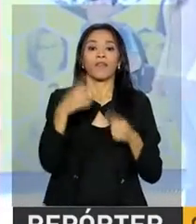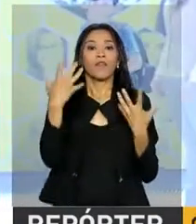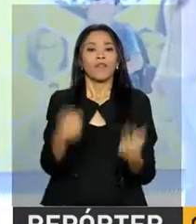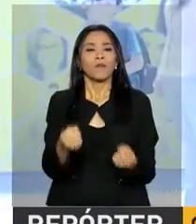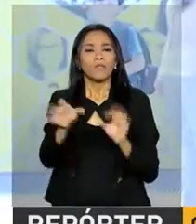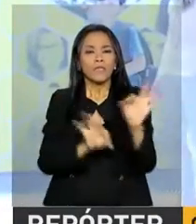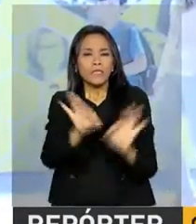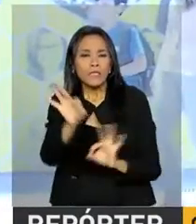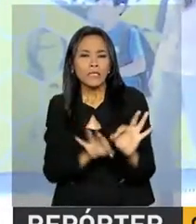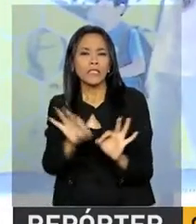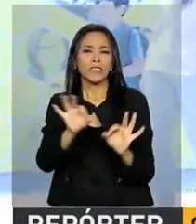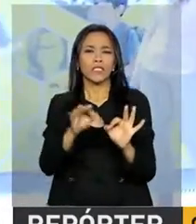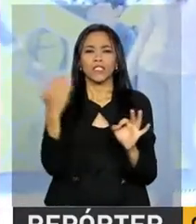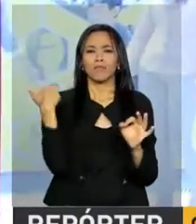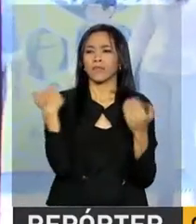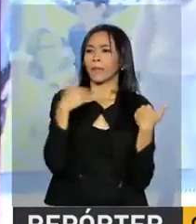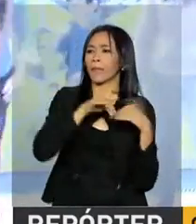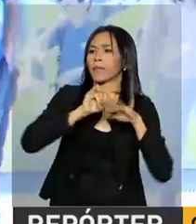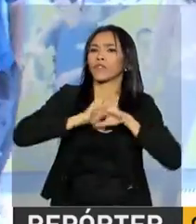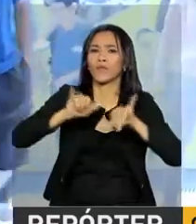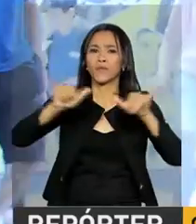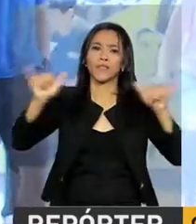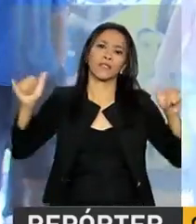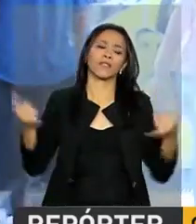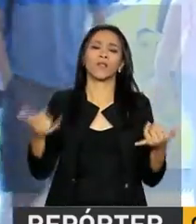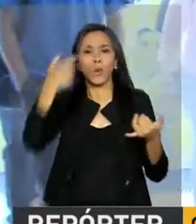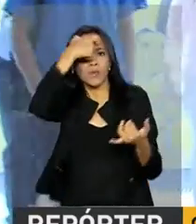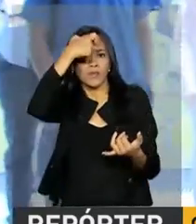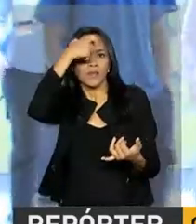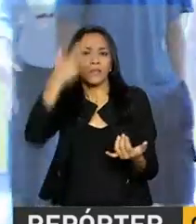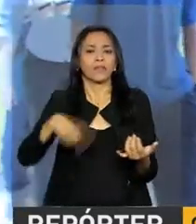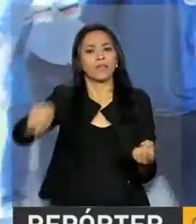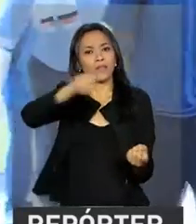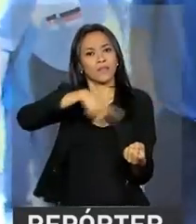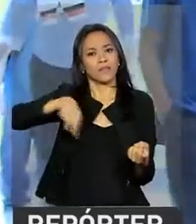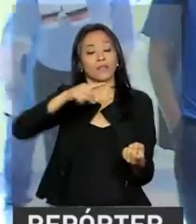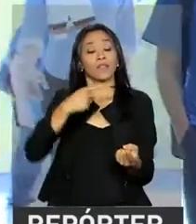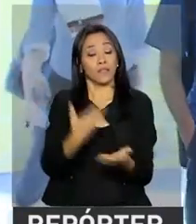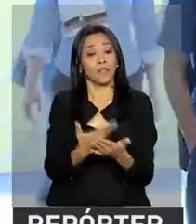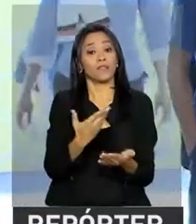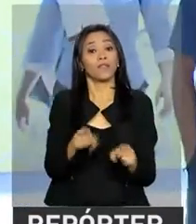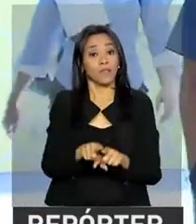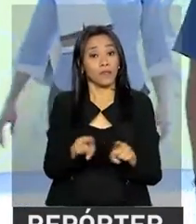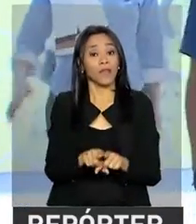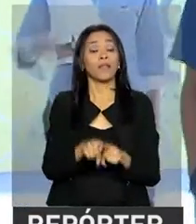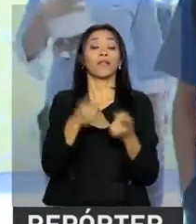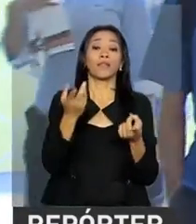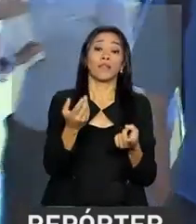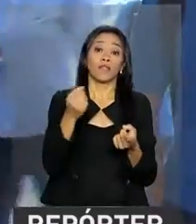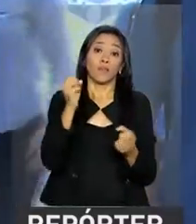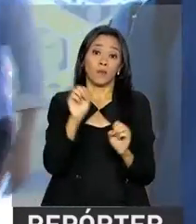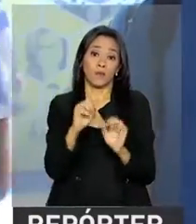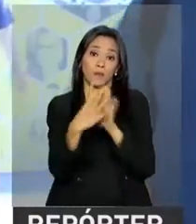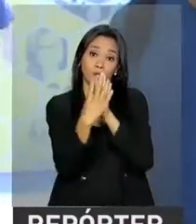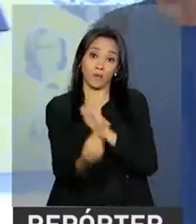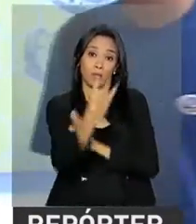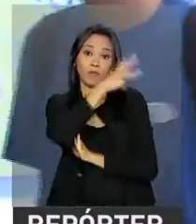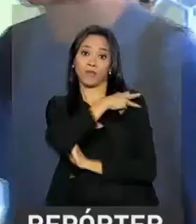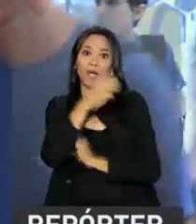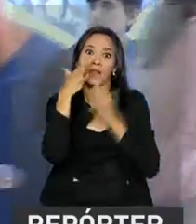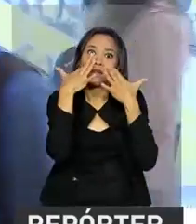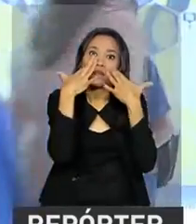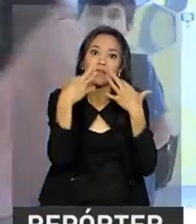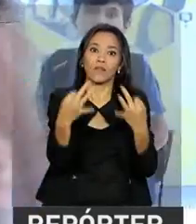muito mais conscientização na base trabalhando os números de cada vez mais relevante para trazer